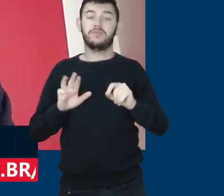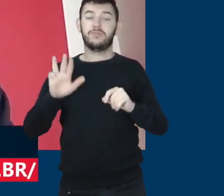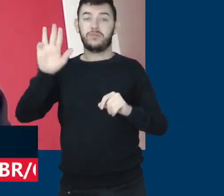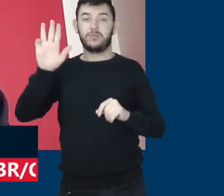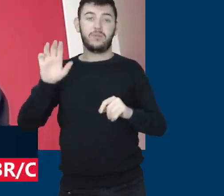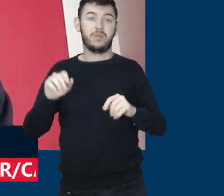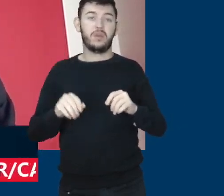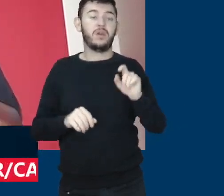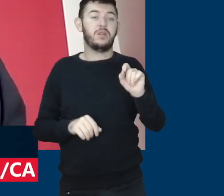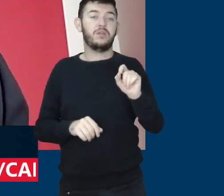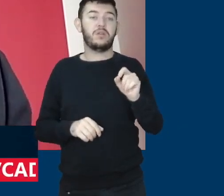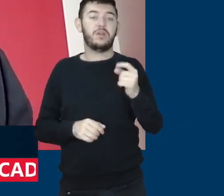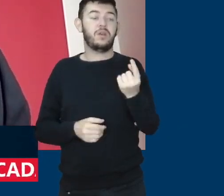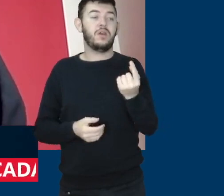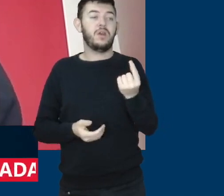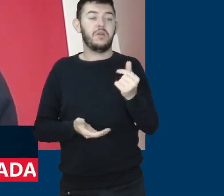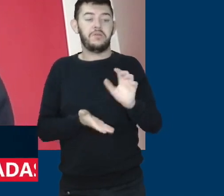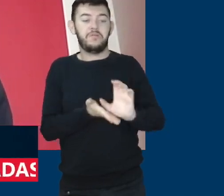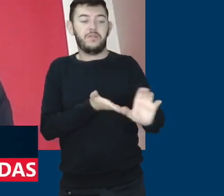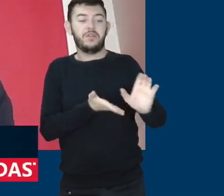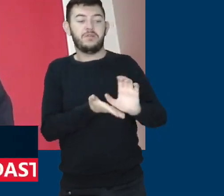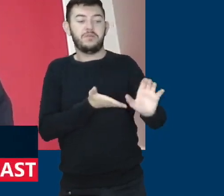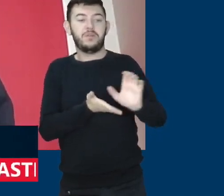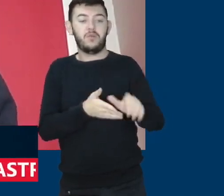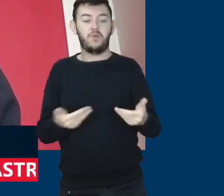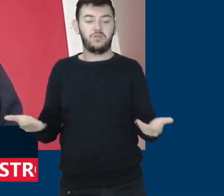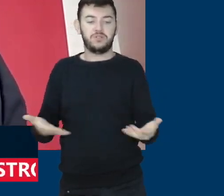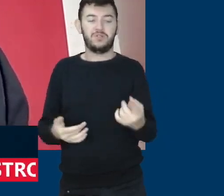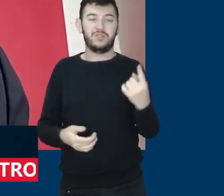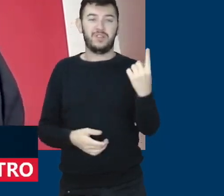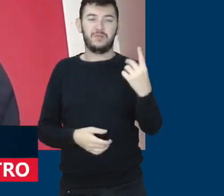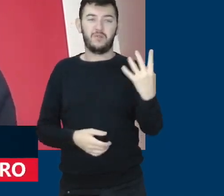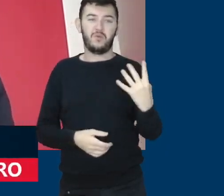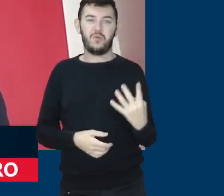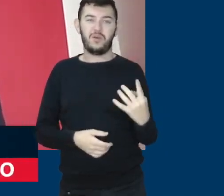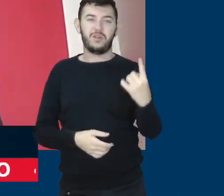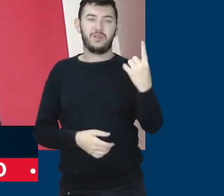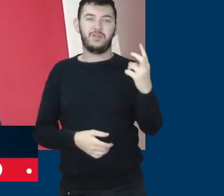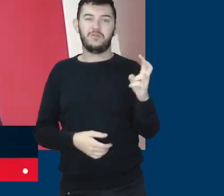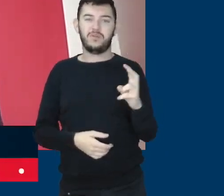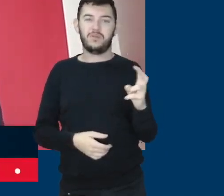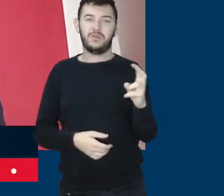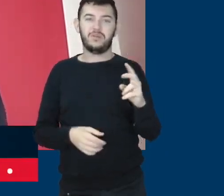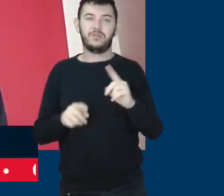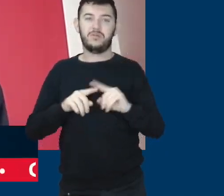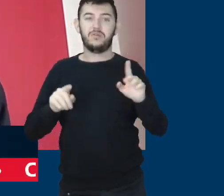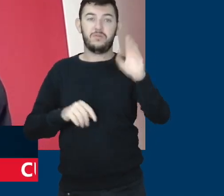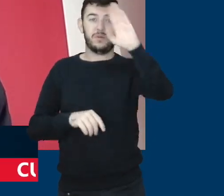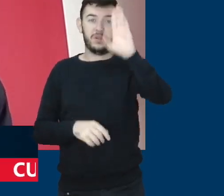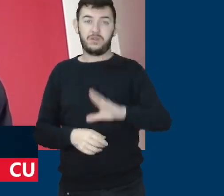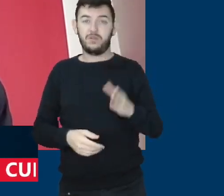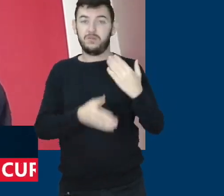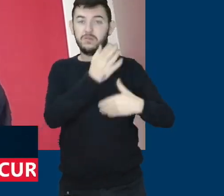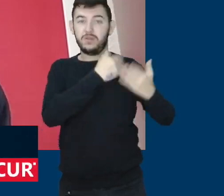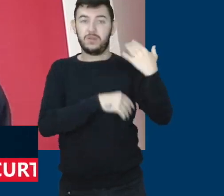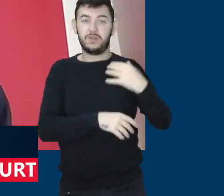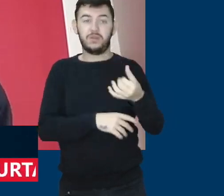nós somos o 14º, 15º. O Brasil chegou a ser a 6ª economia mundial.